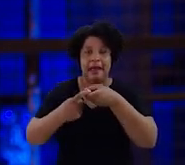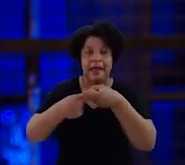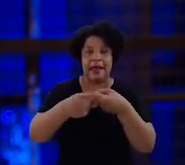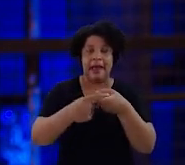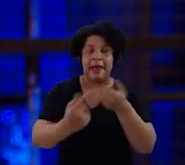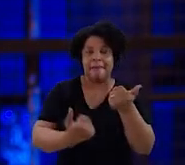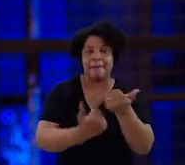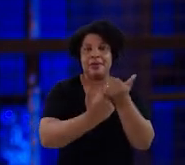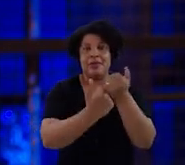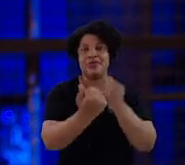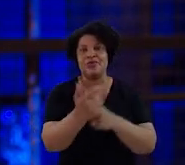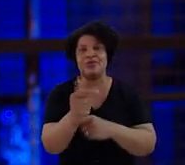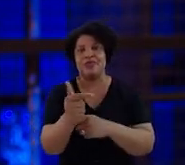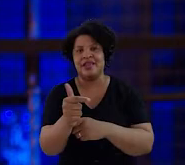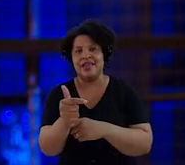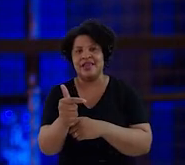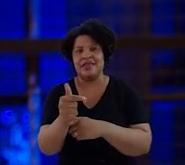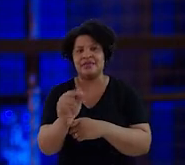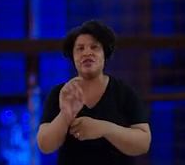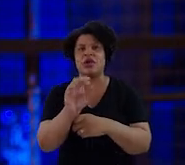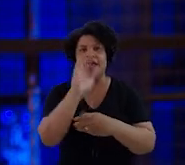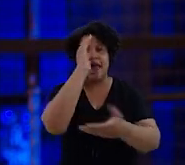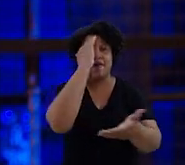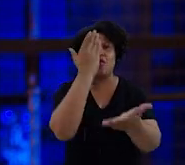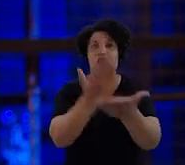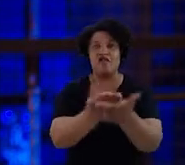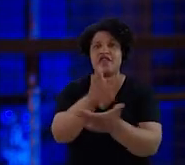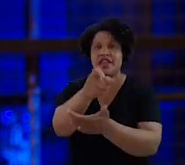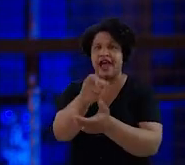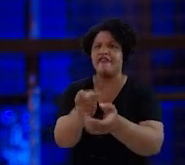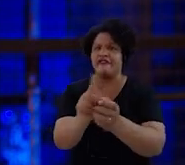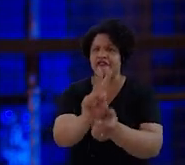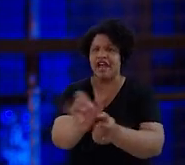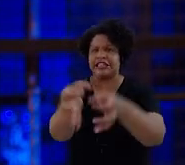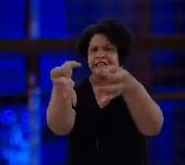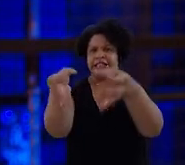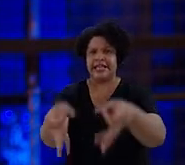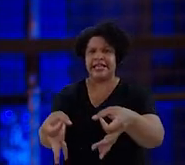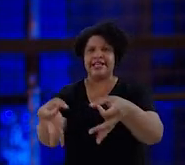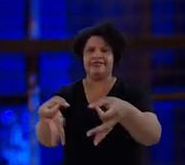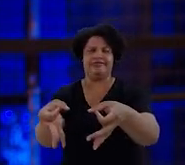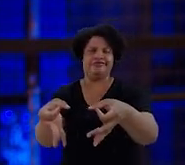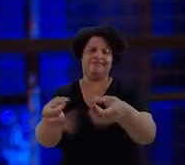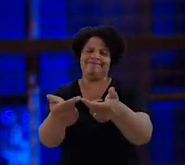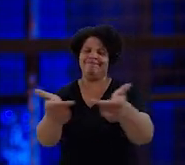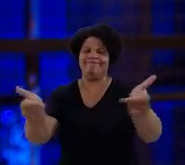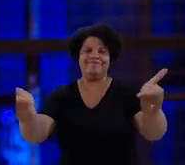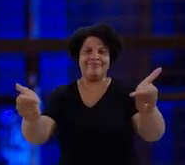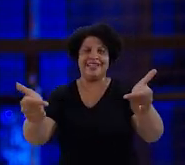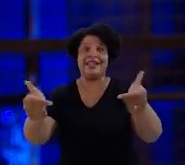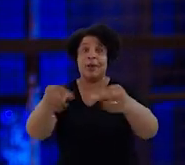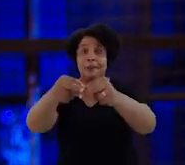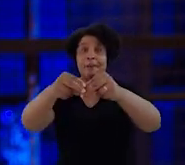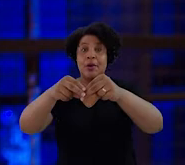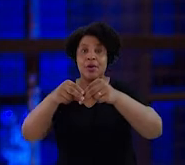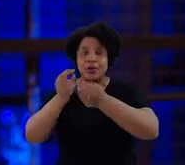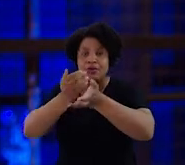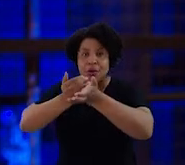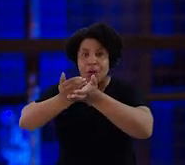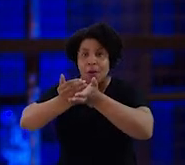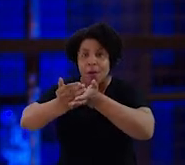aqui e vai dar certo. Não, a gente não tem. Então, desse ponto, desse momento que foi começar com a